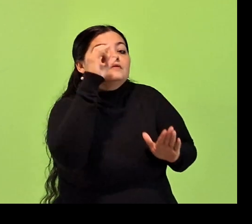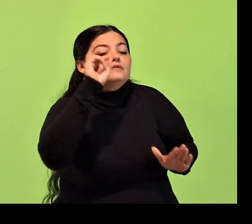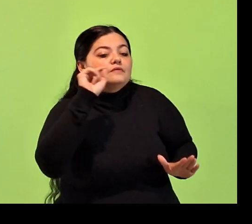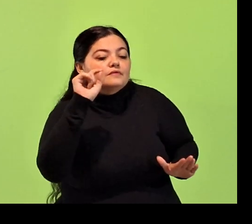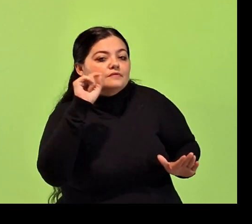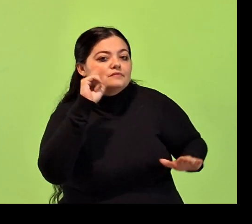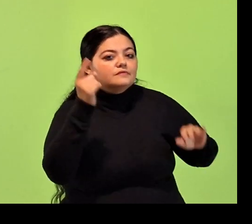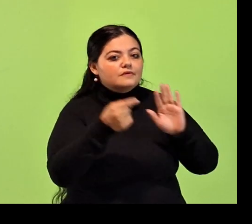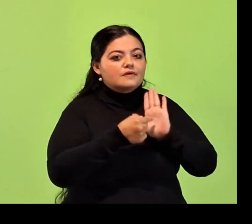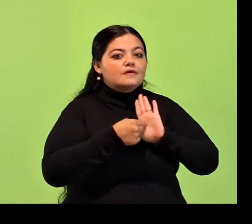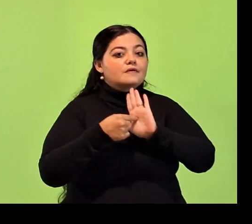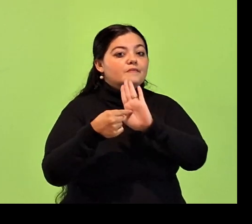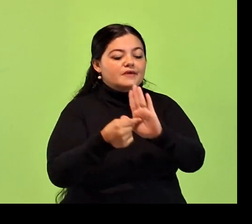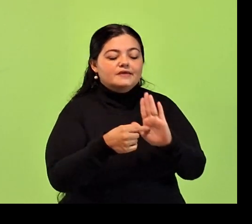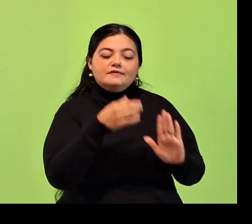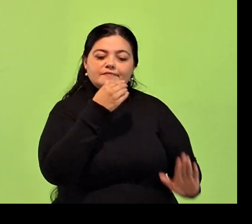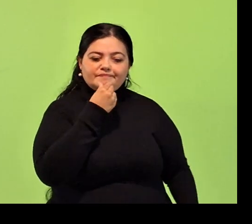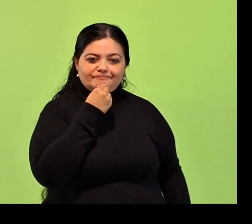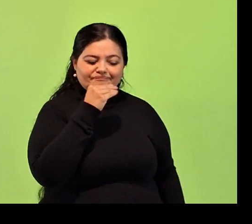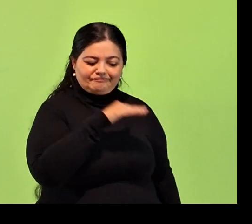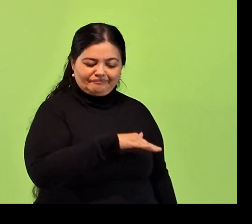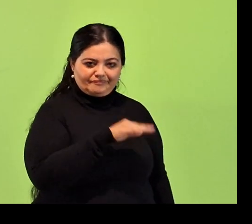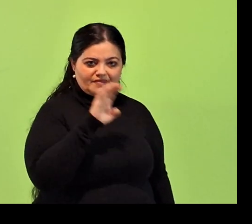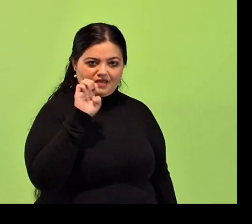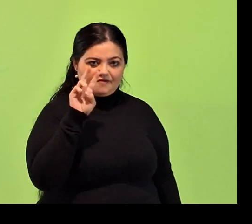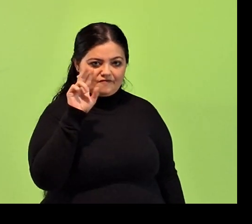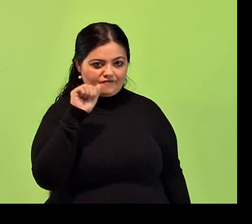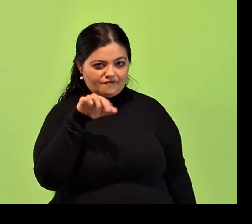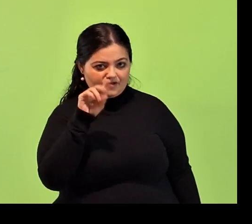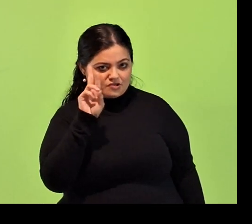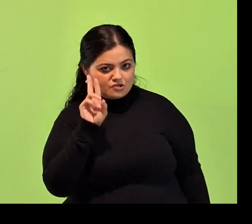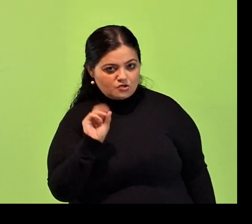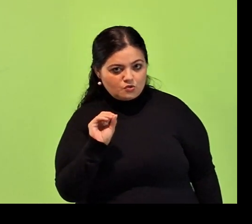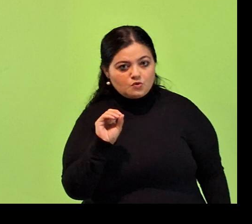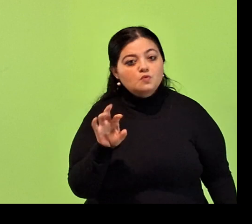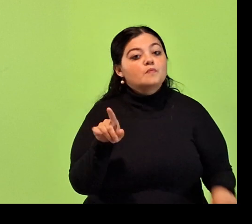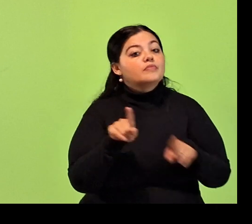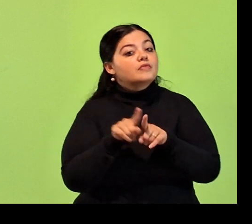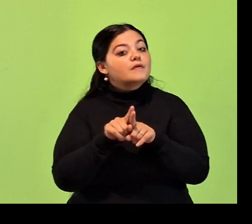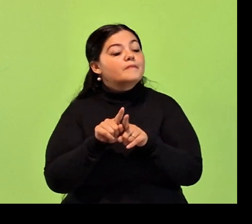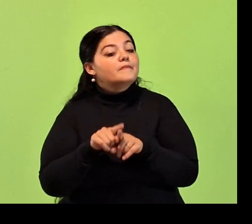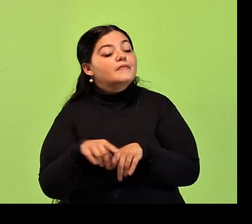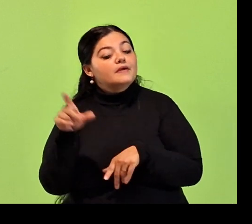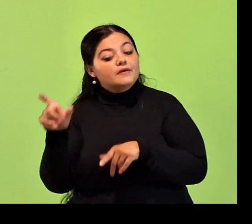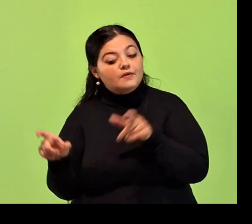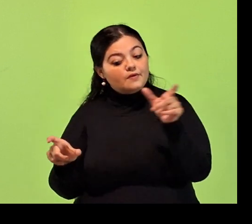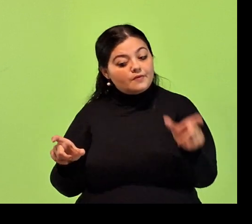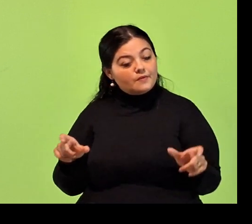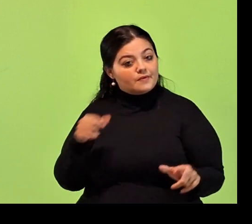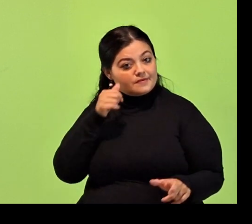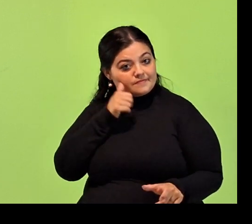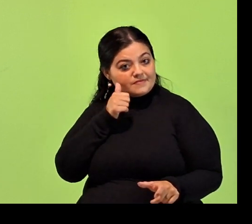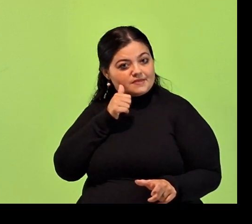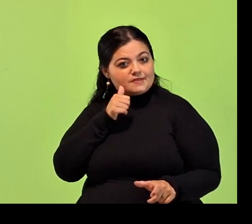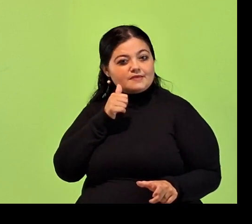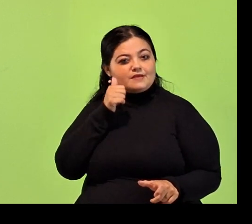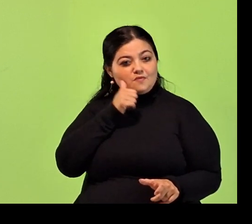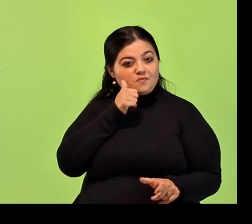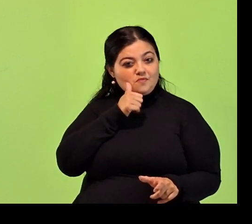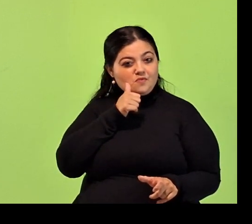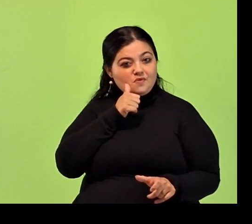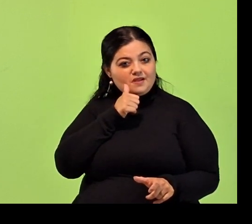apresentam o menino Evandro, eles apresentam Celina e Beatriz Abage, que ficariam conhecidas nacional